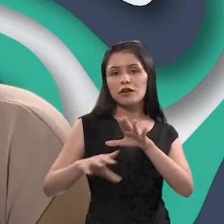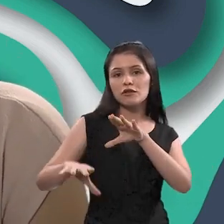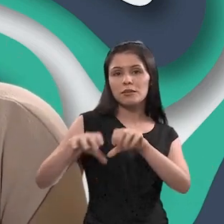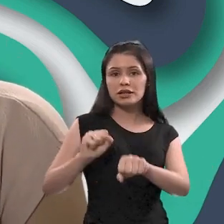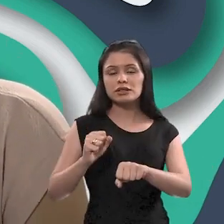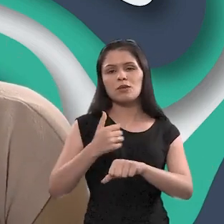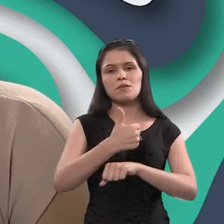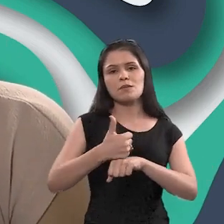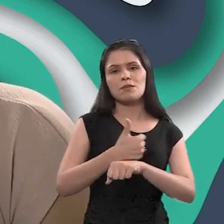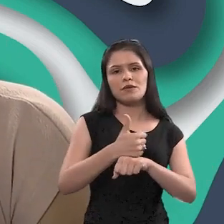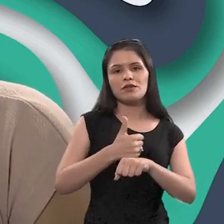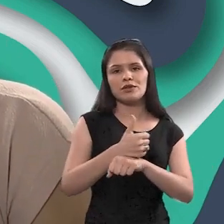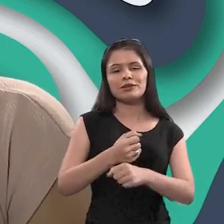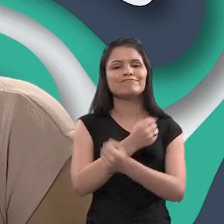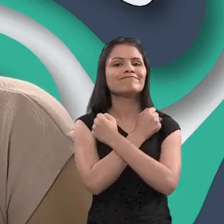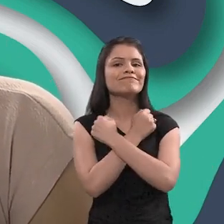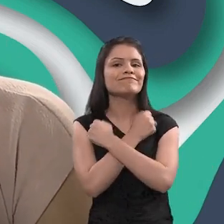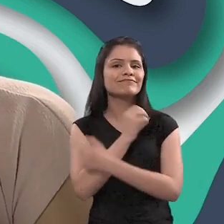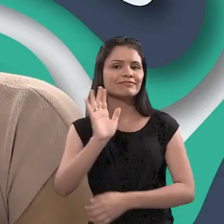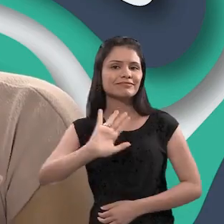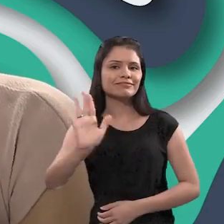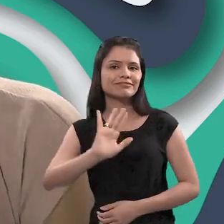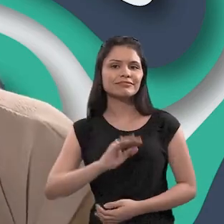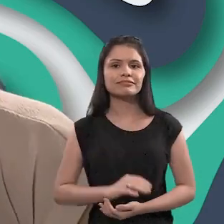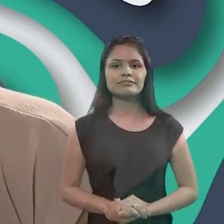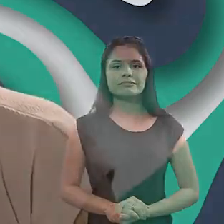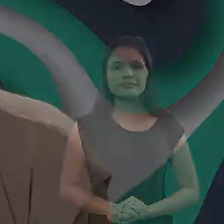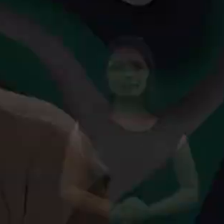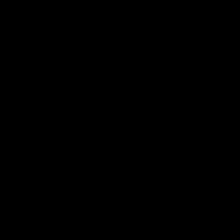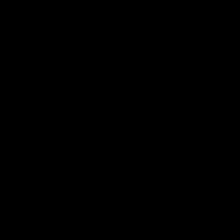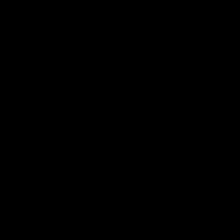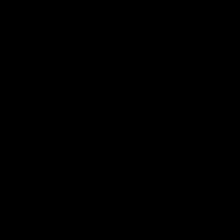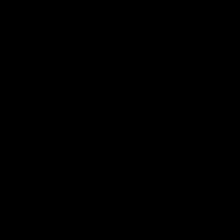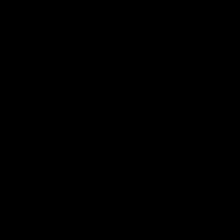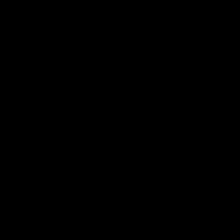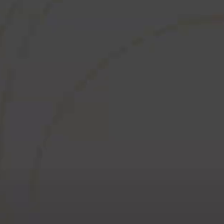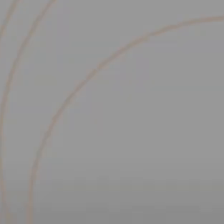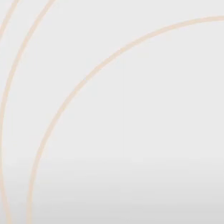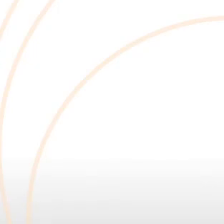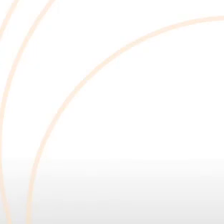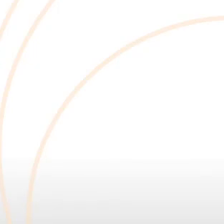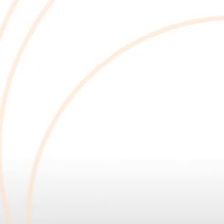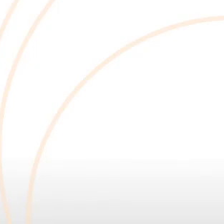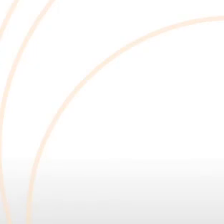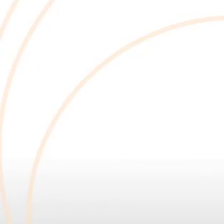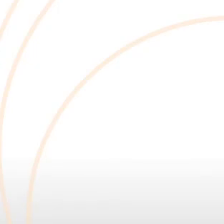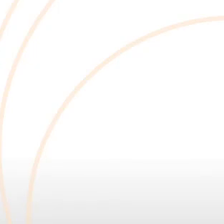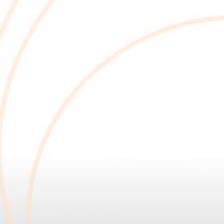favorecer a construção da formação profissional. Abraços e até mais!